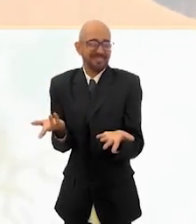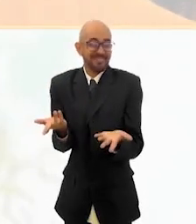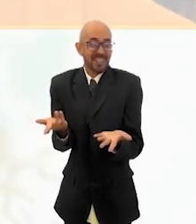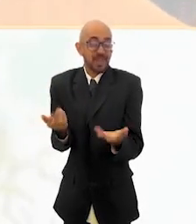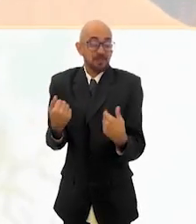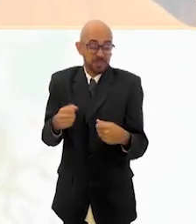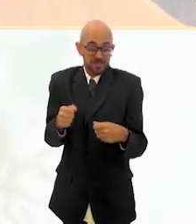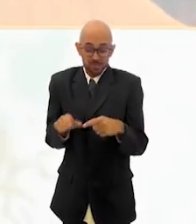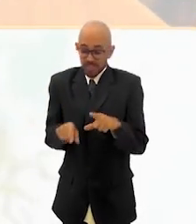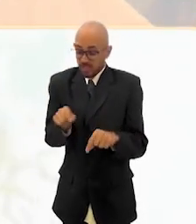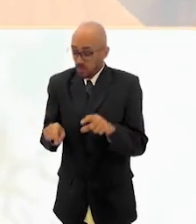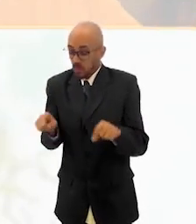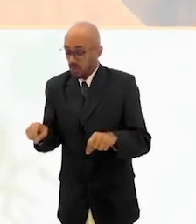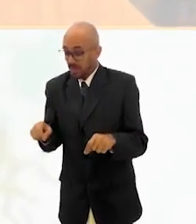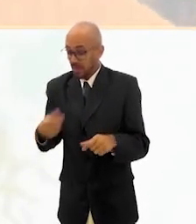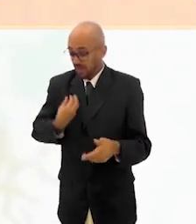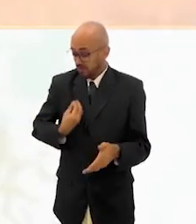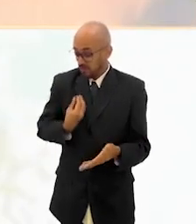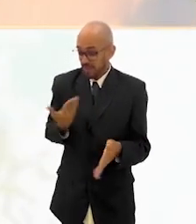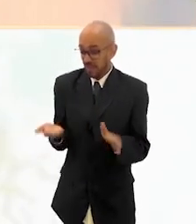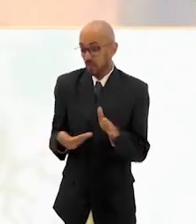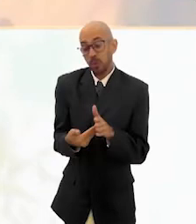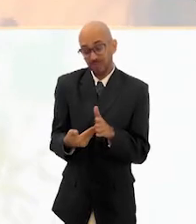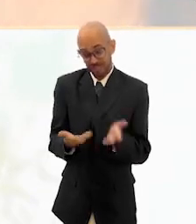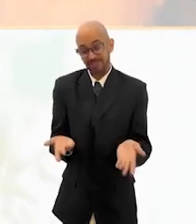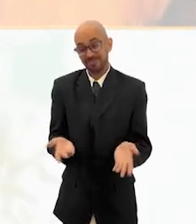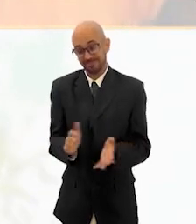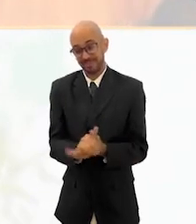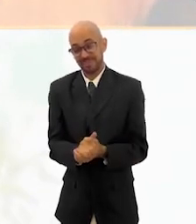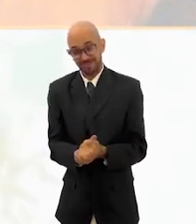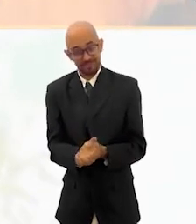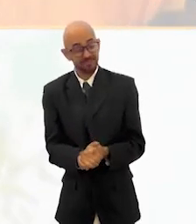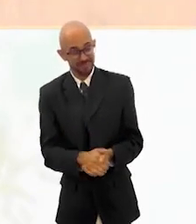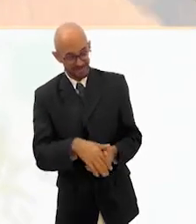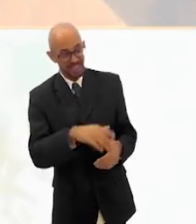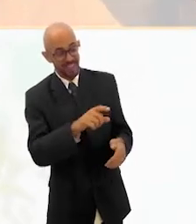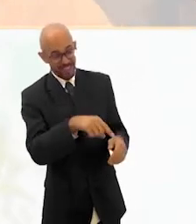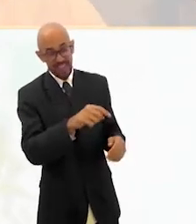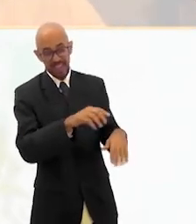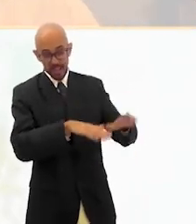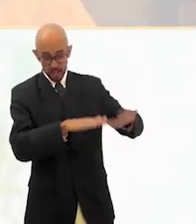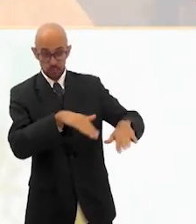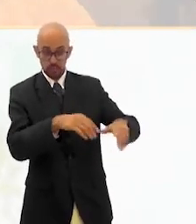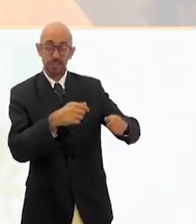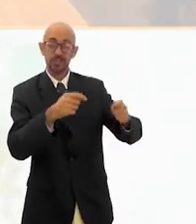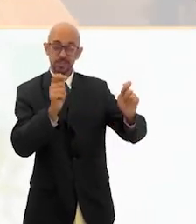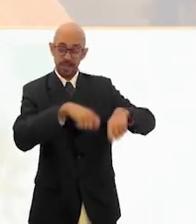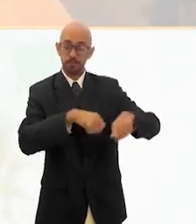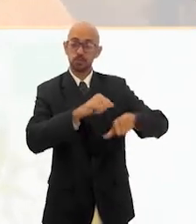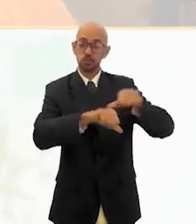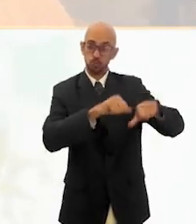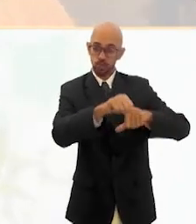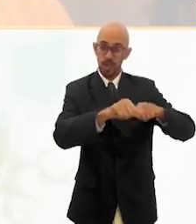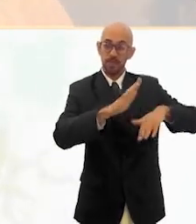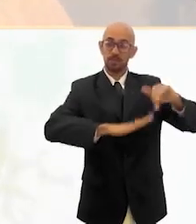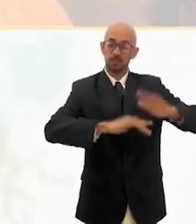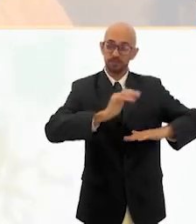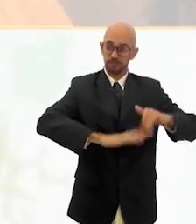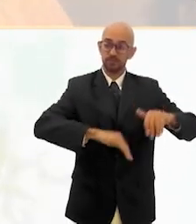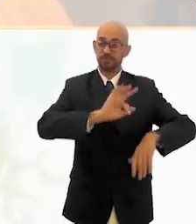vida inteira? O que eu quero a princípio para o resto da vida, que a gente sabe que não é assim, que a gente pode mudar de carreira,